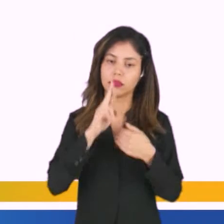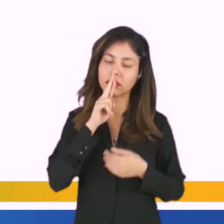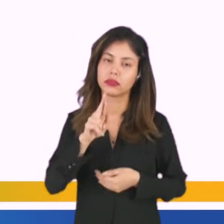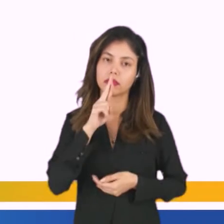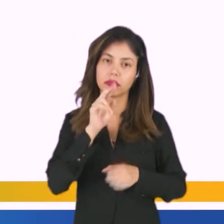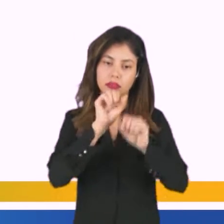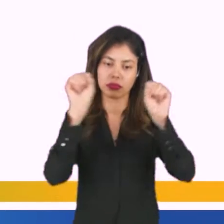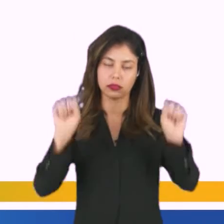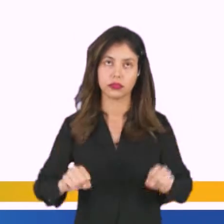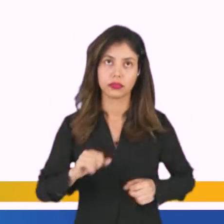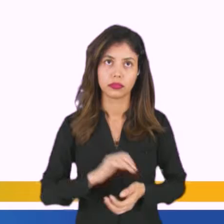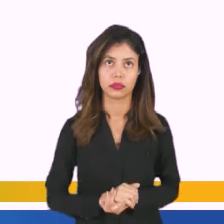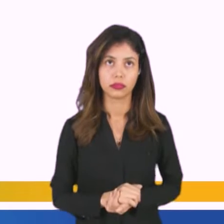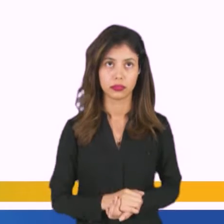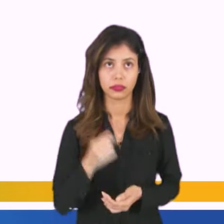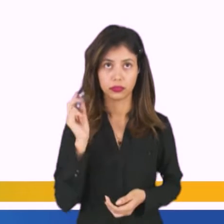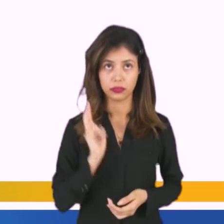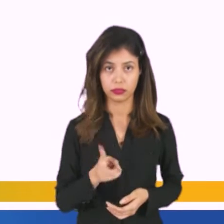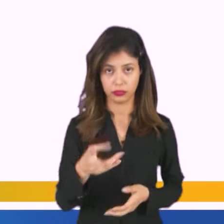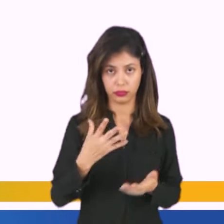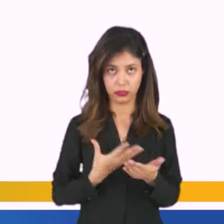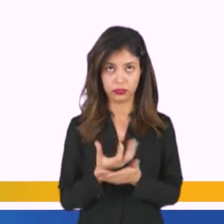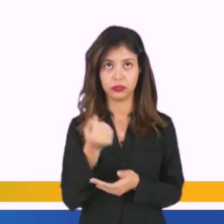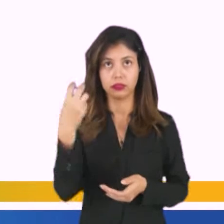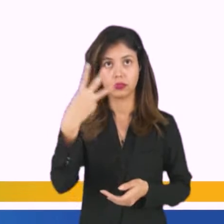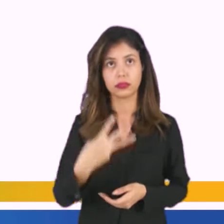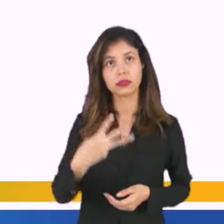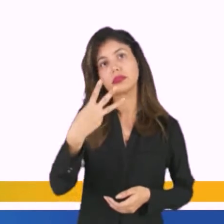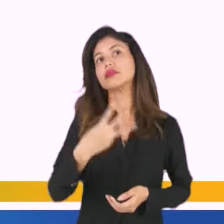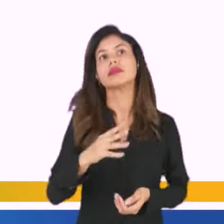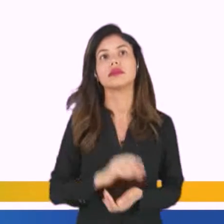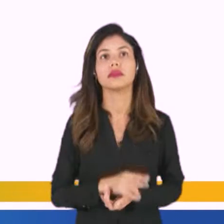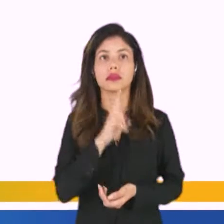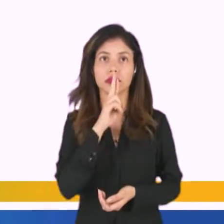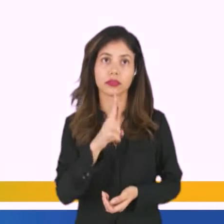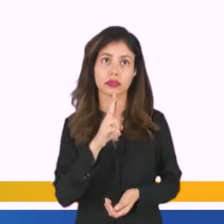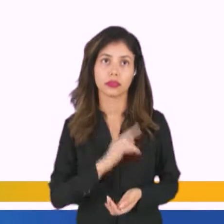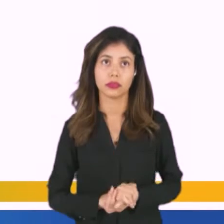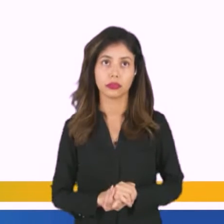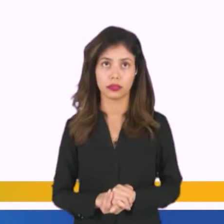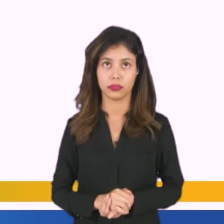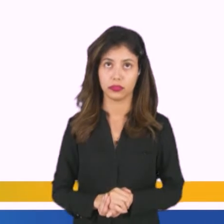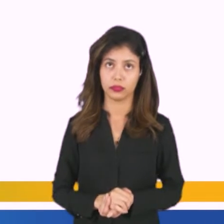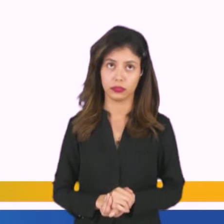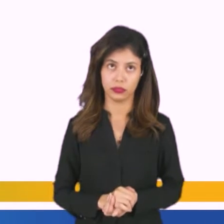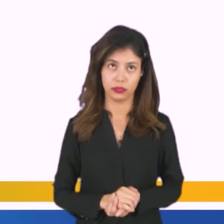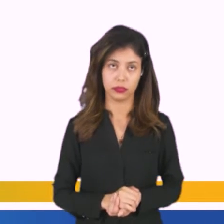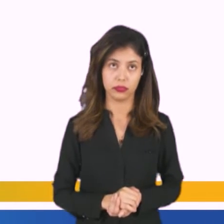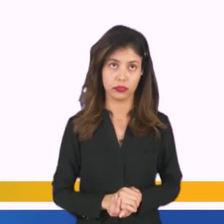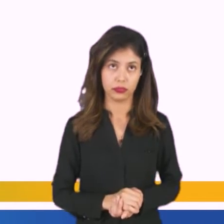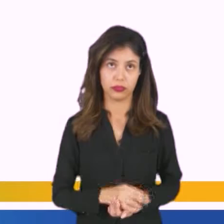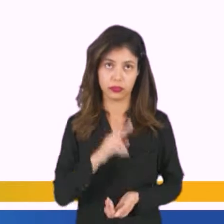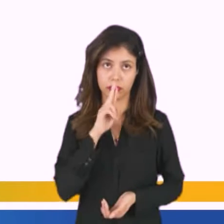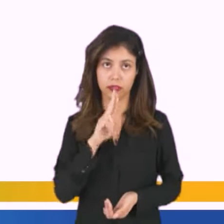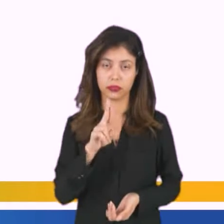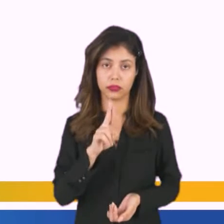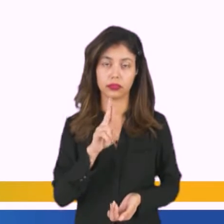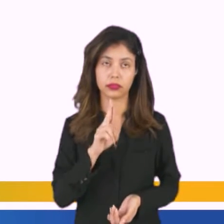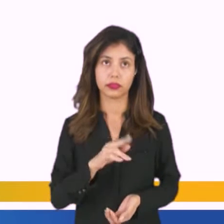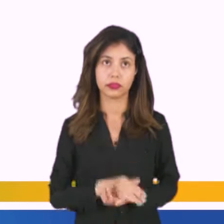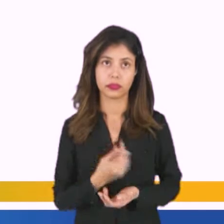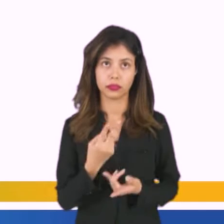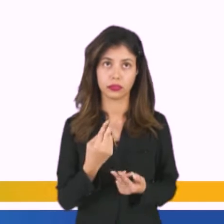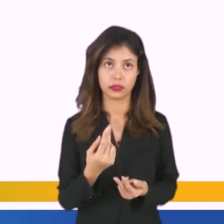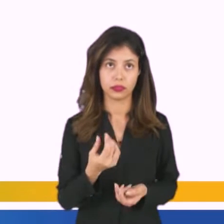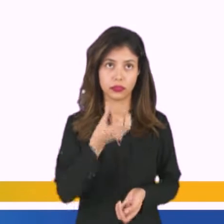você resolver esse sistema. E aí nós vamos pegar essa terceira equação e resolvê-la né? E nós teremos o